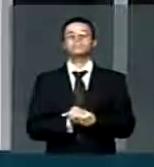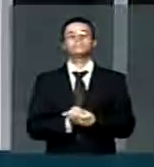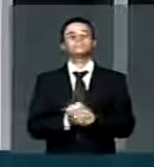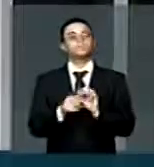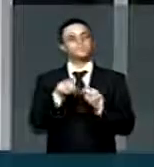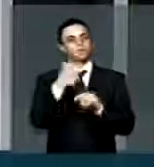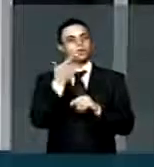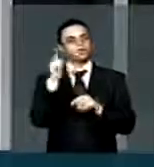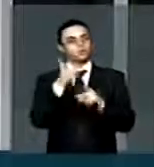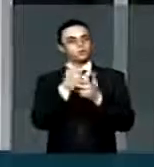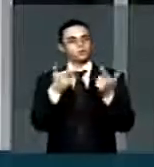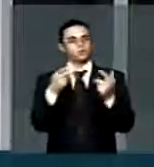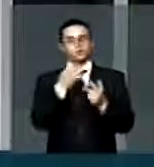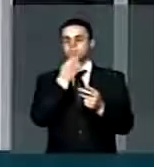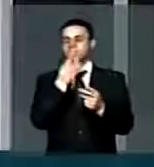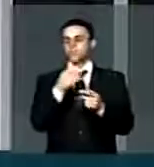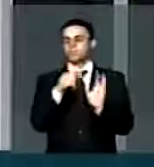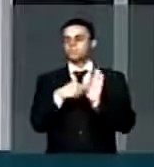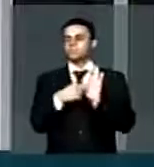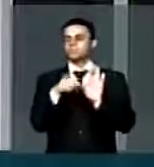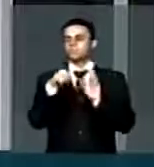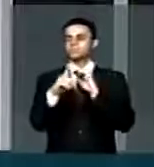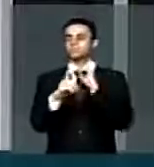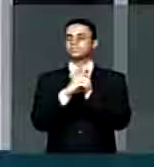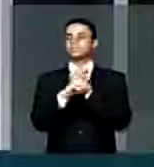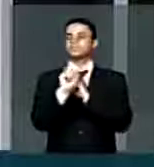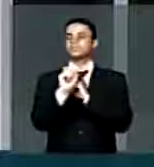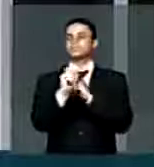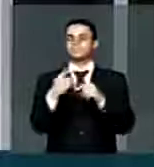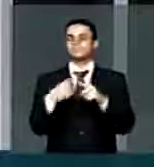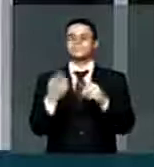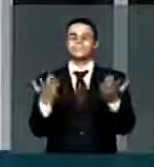dado positivo destacado no encontro é que,